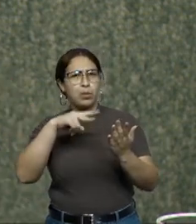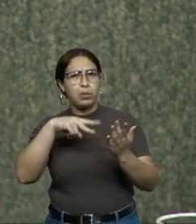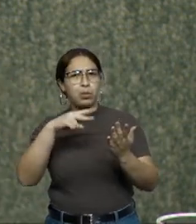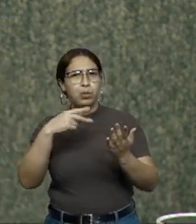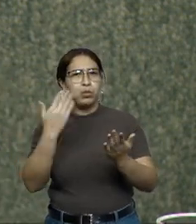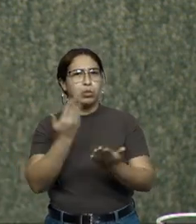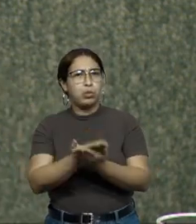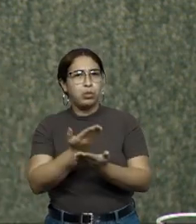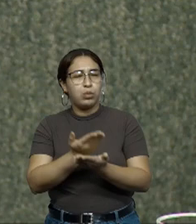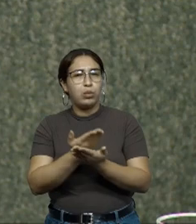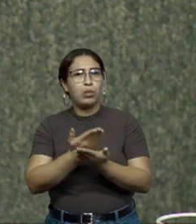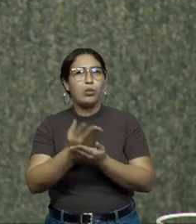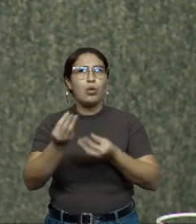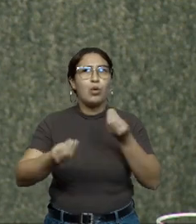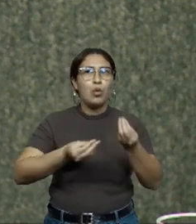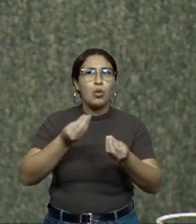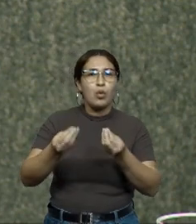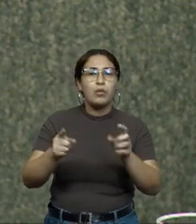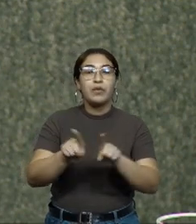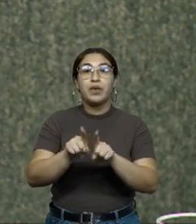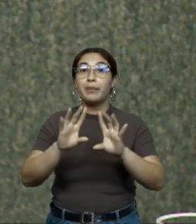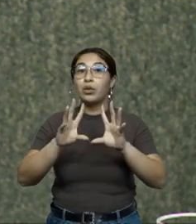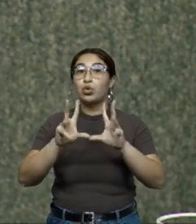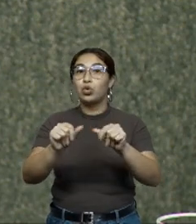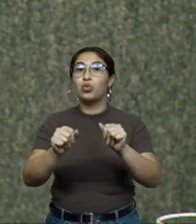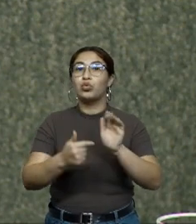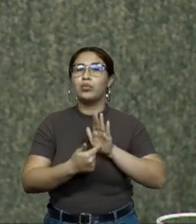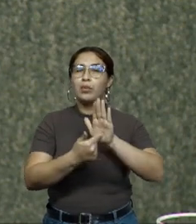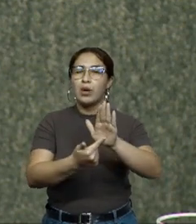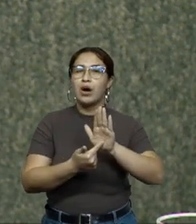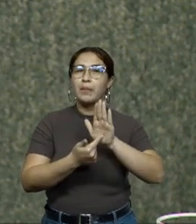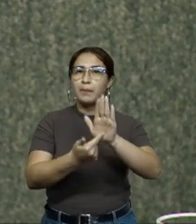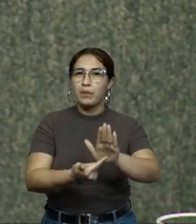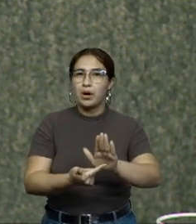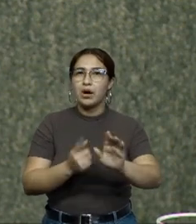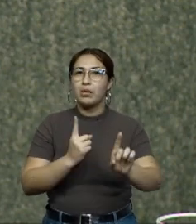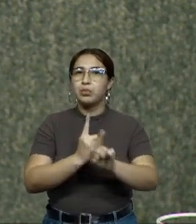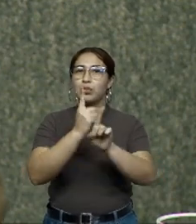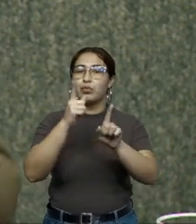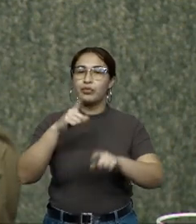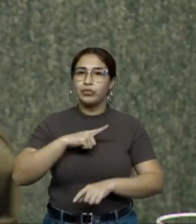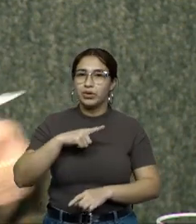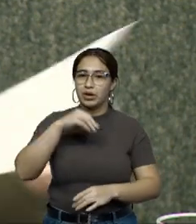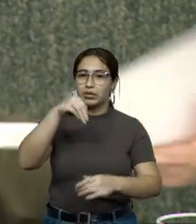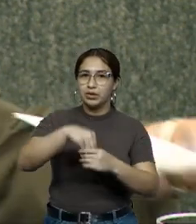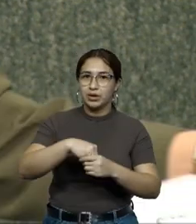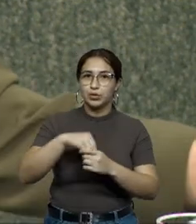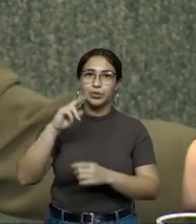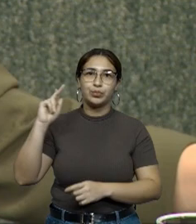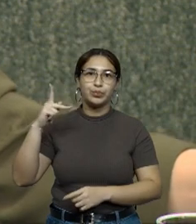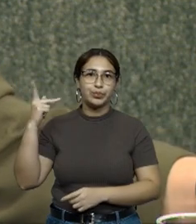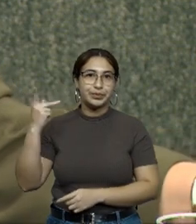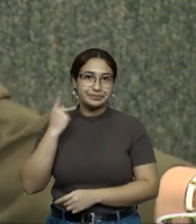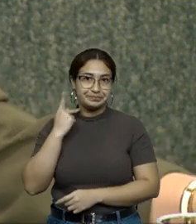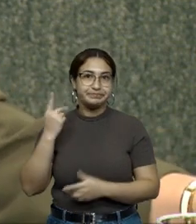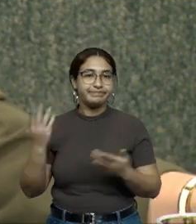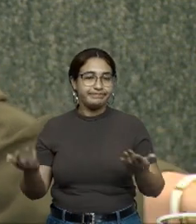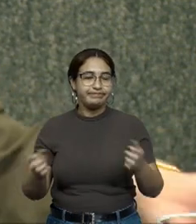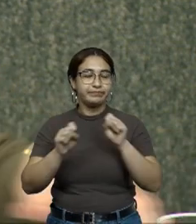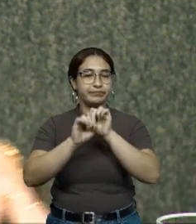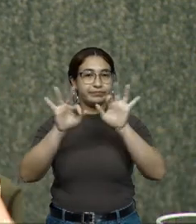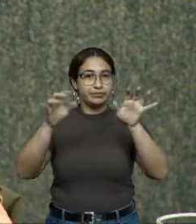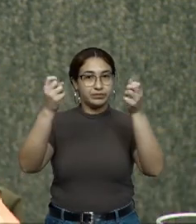situação além de todas as denúncias que já se encontram na promotoria bom feito esse esclarecimento